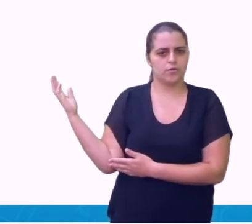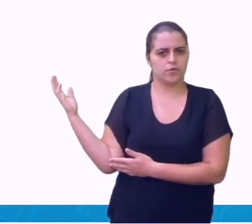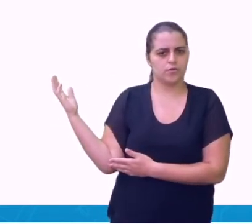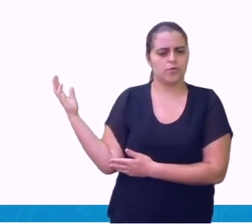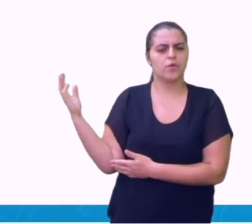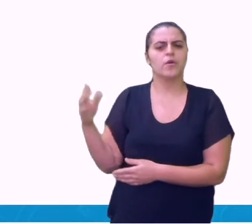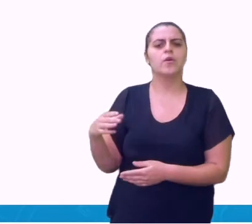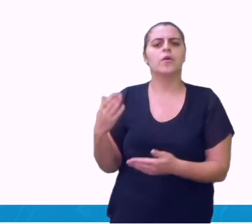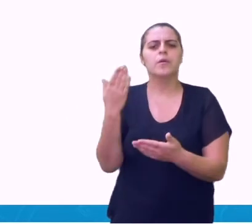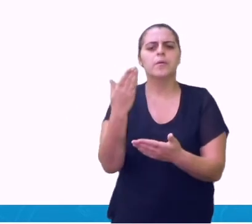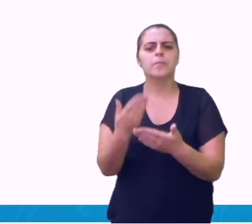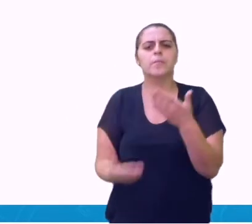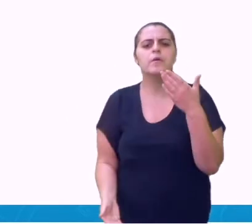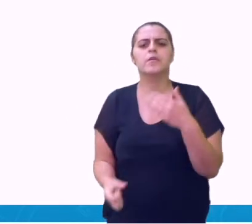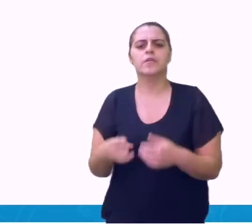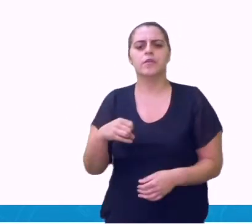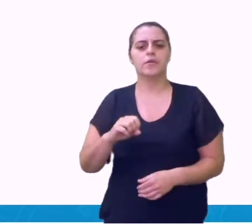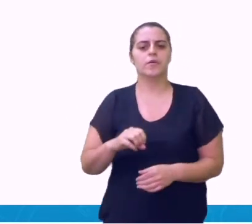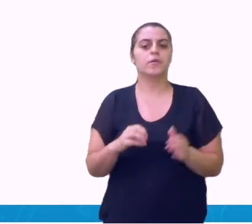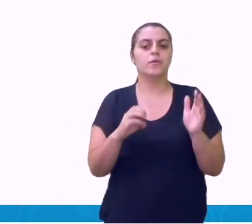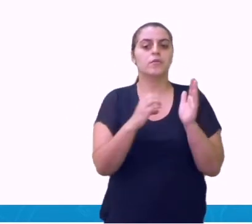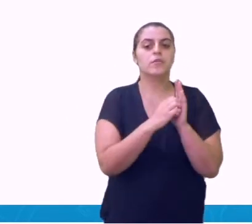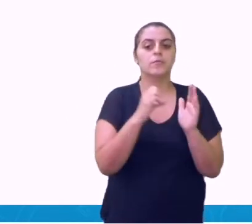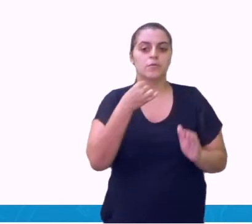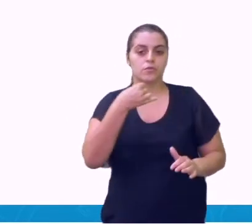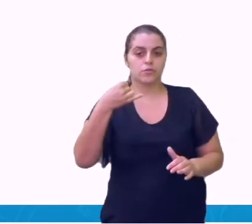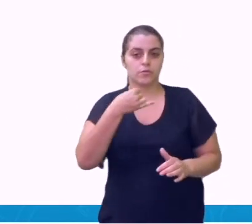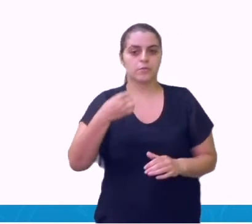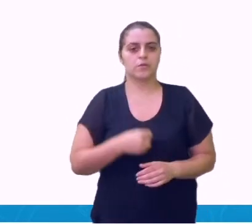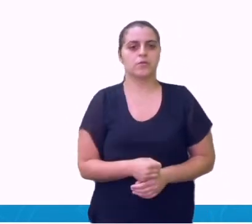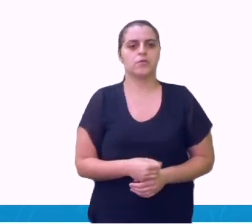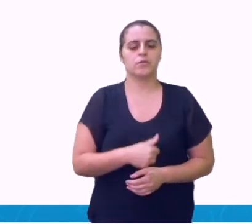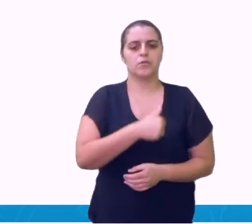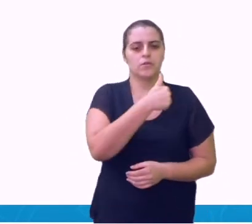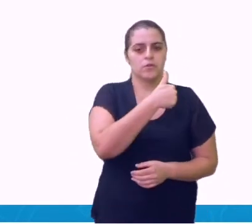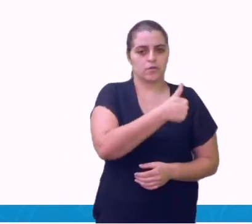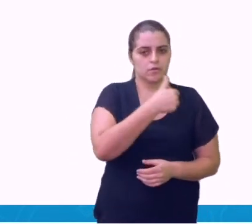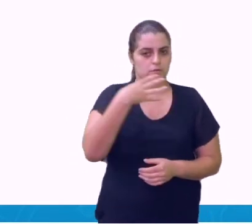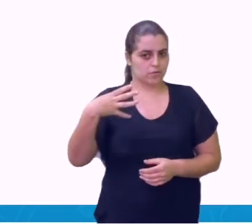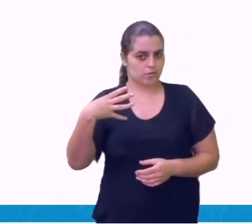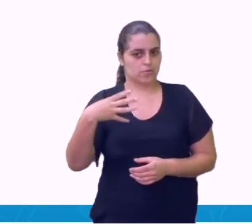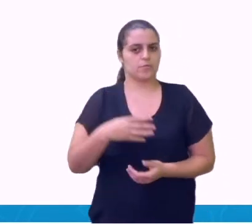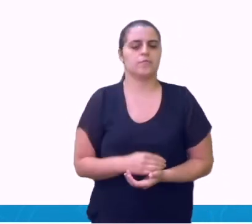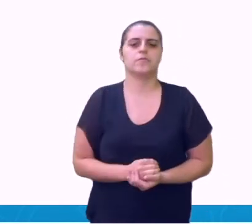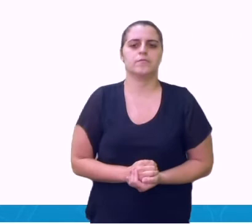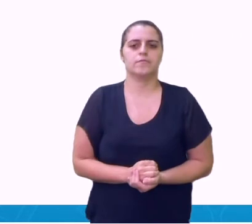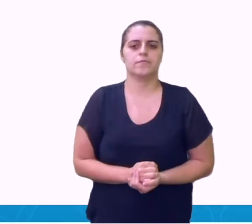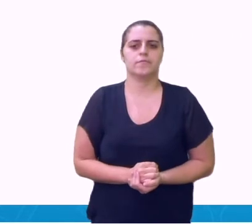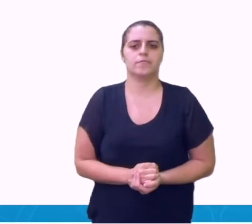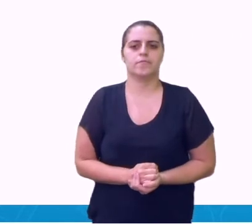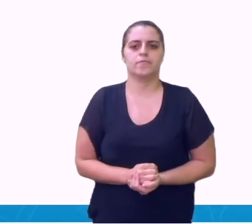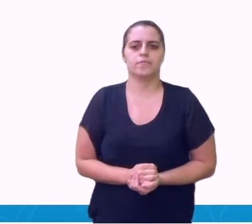Ele perdeu, sinal de menos. Ele perdeu 14.